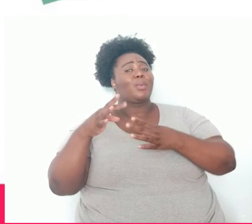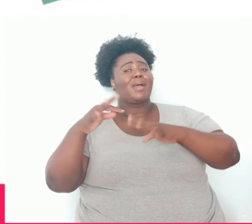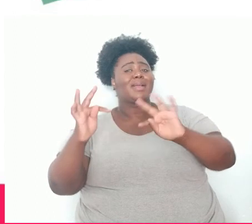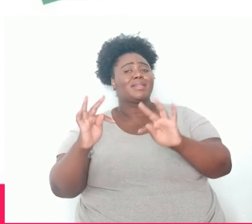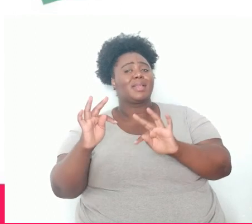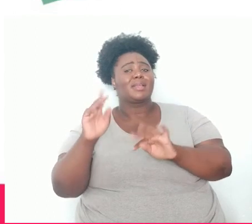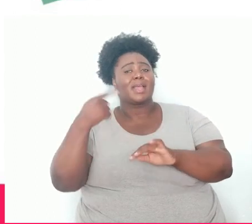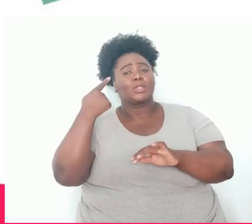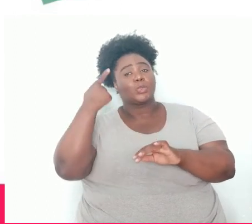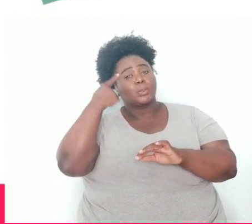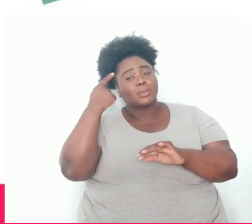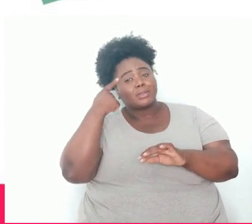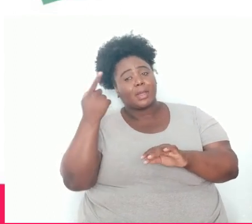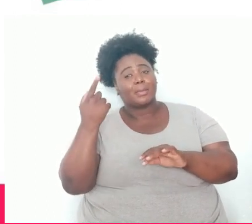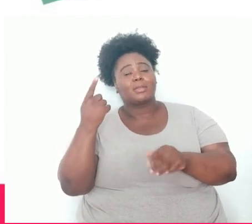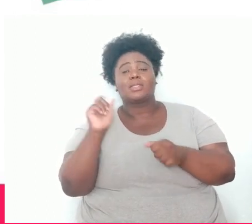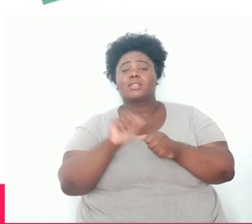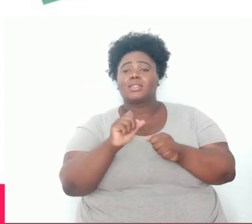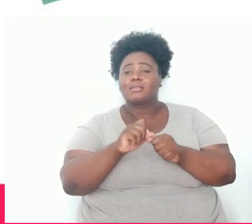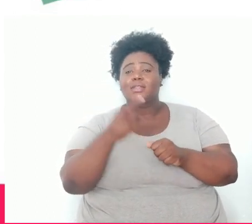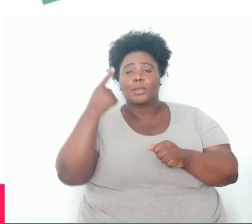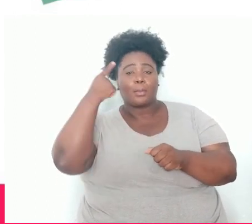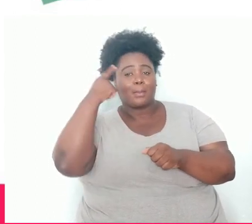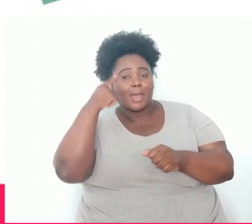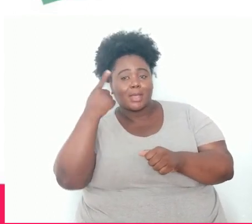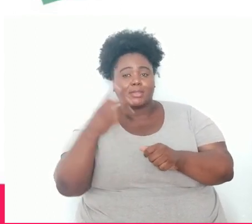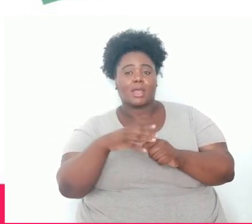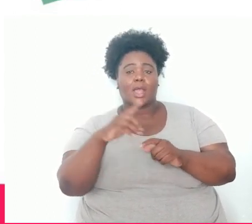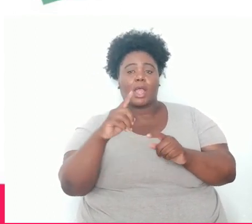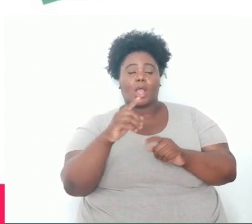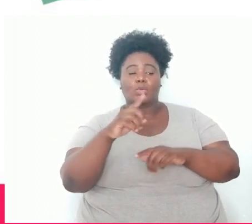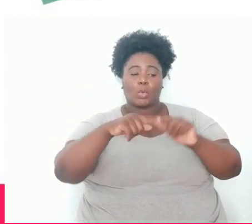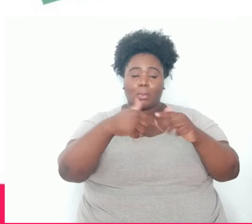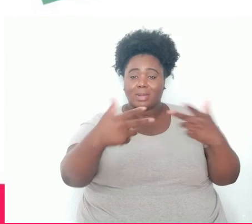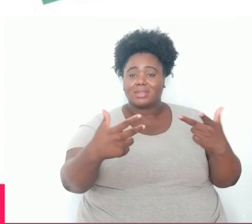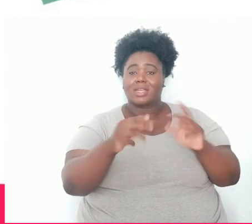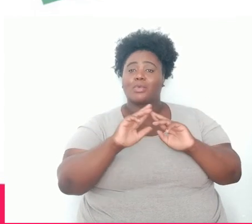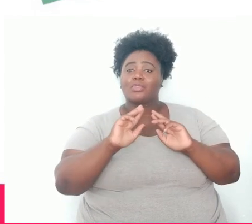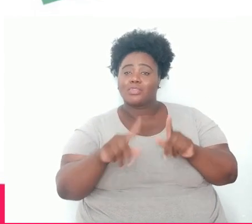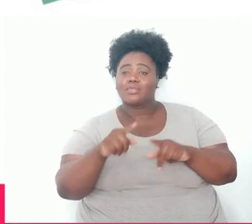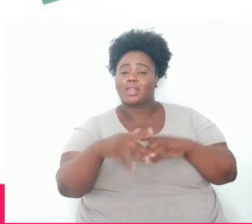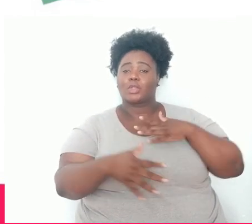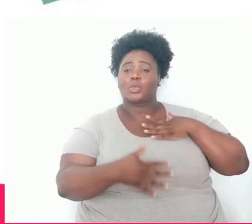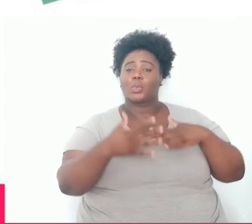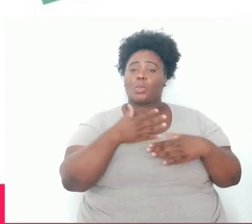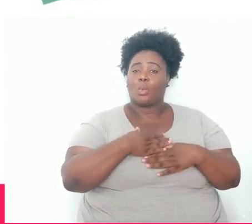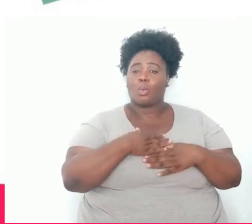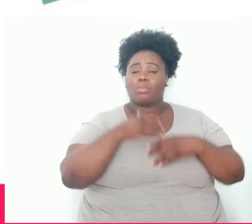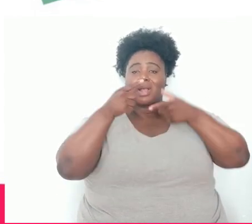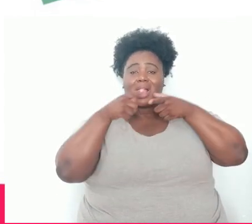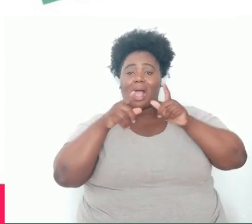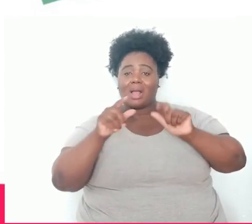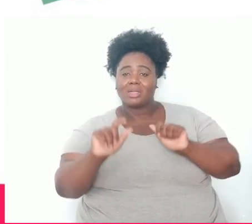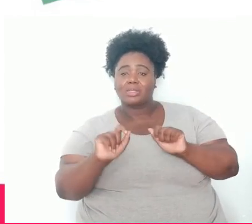artista técnico, é um artista do pensamento, ele está fazendo pensar com objetos diferenciados, com o corpo, com